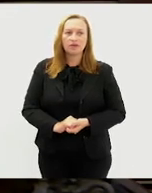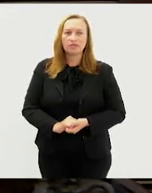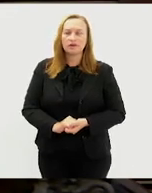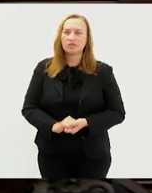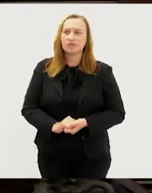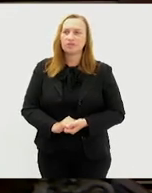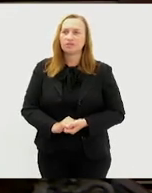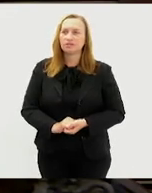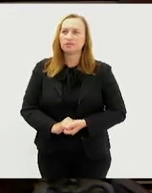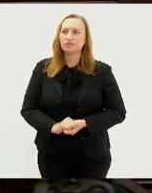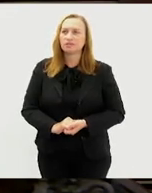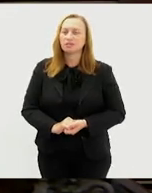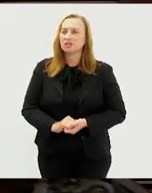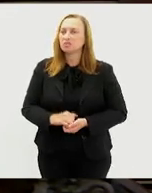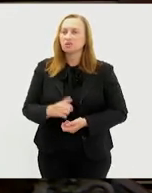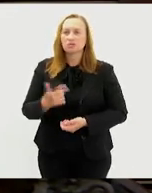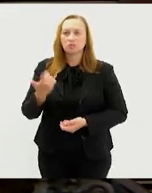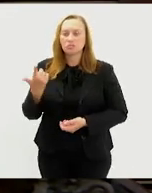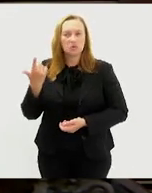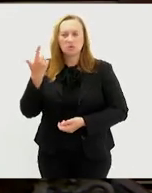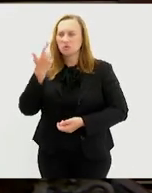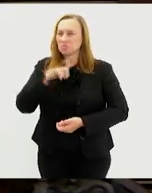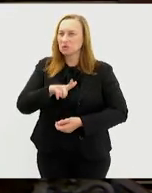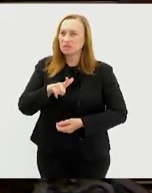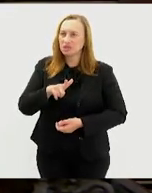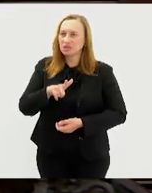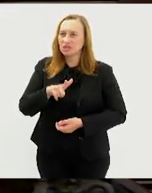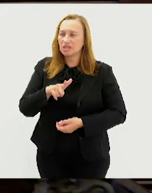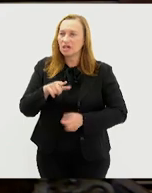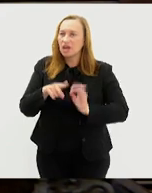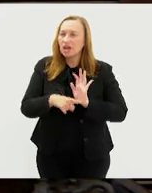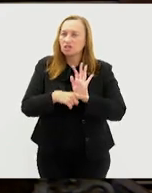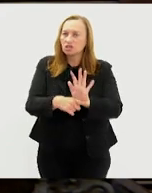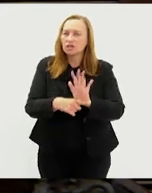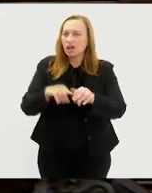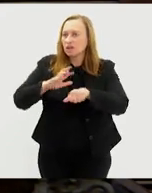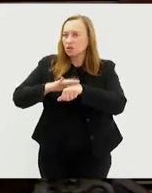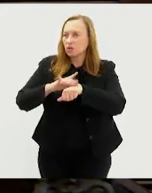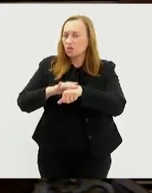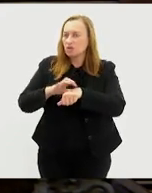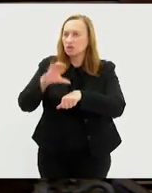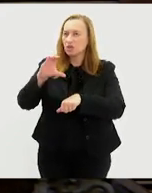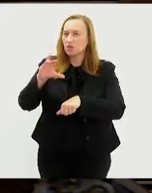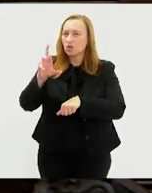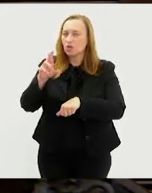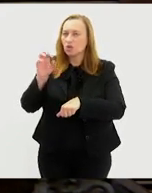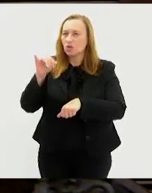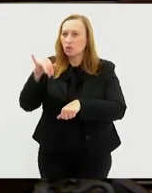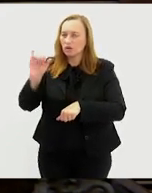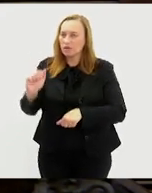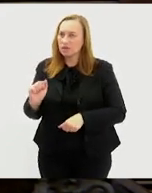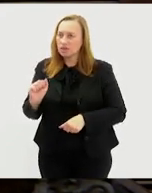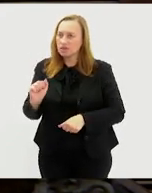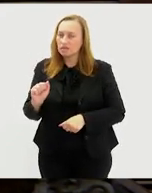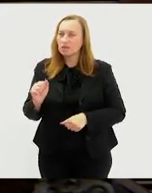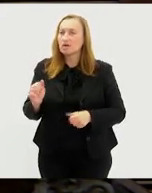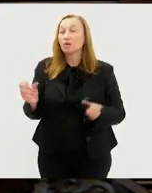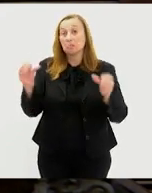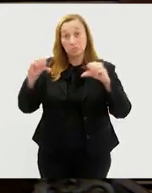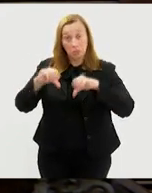crônica a gente não conseguir tratar um transtorno psíquico evidentemente agravam os quadros